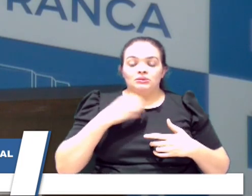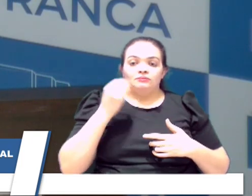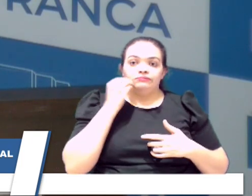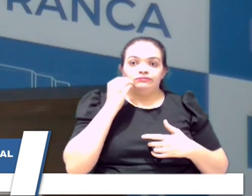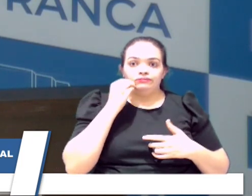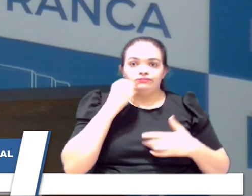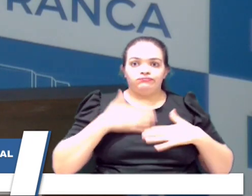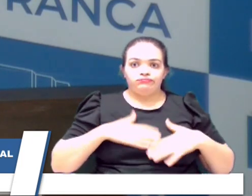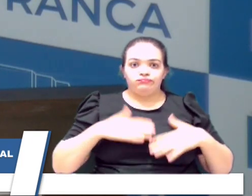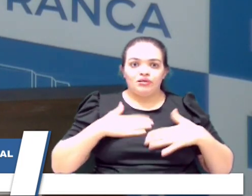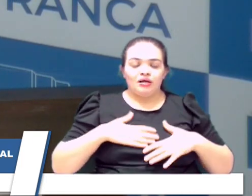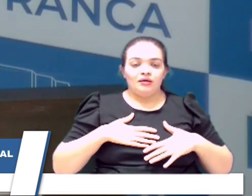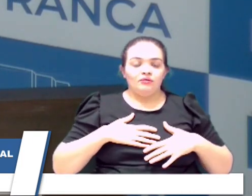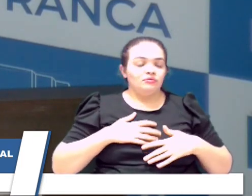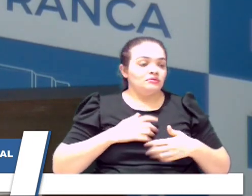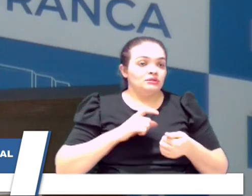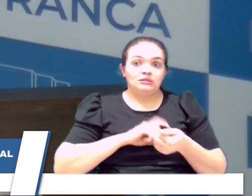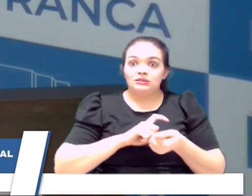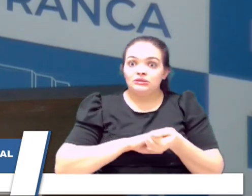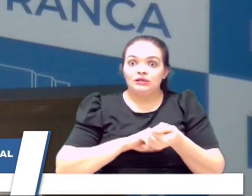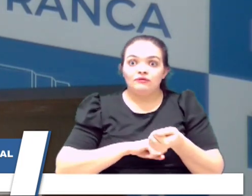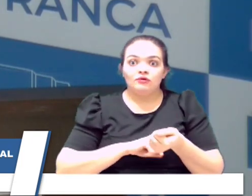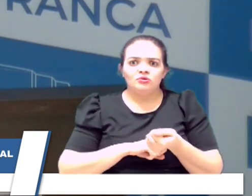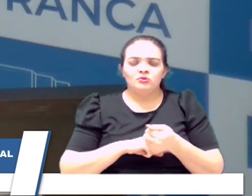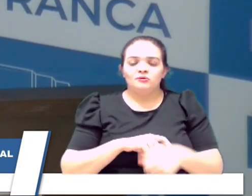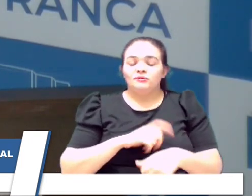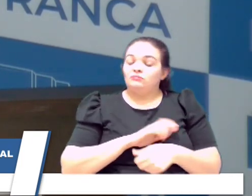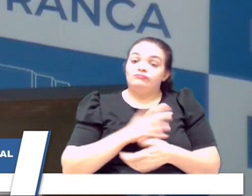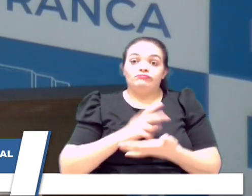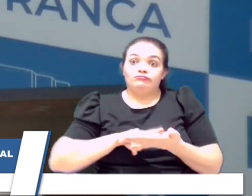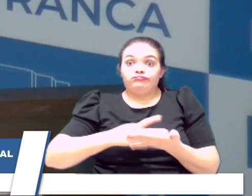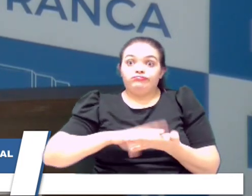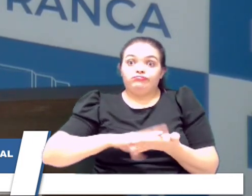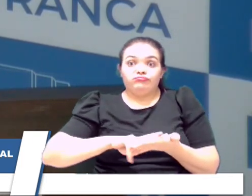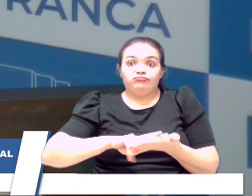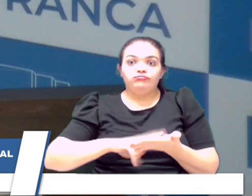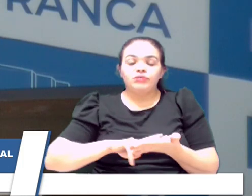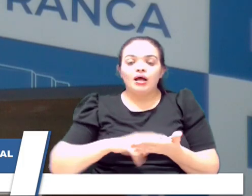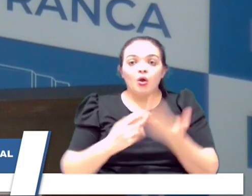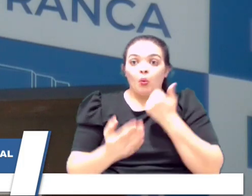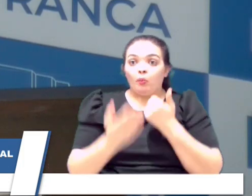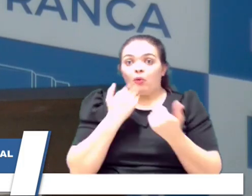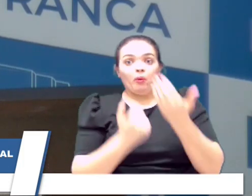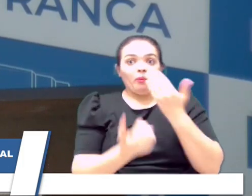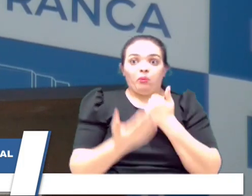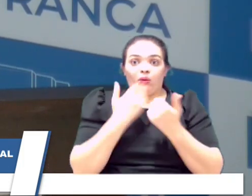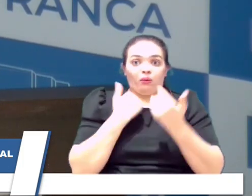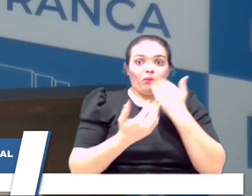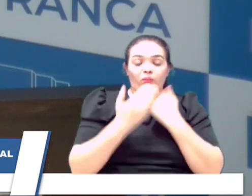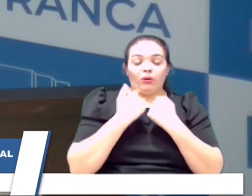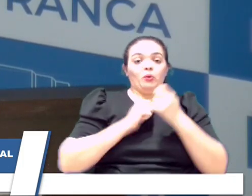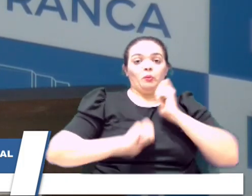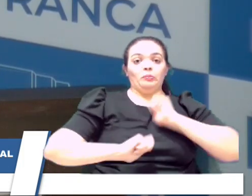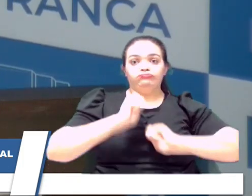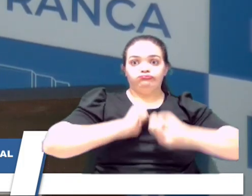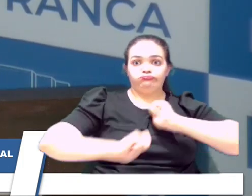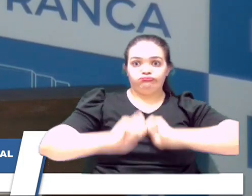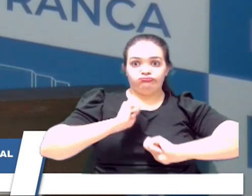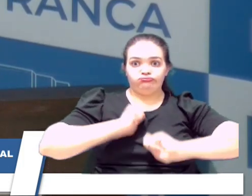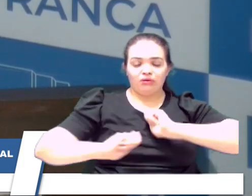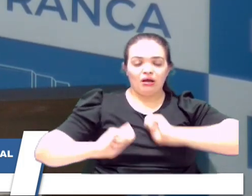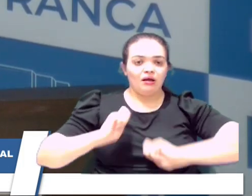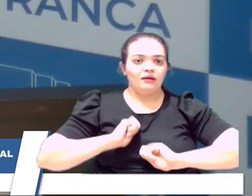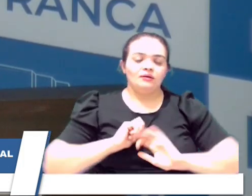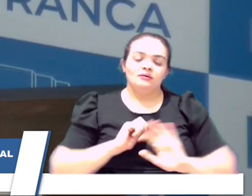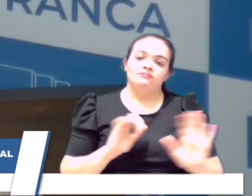a ter tiques nervosos, comecei a ter crises de convulsão, comecei a comer muito, ter ansiedade pra caralho. Desculpa o palavrão,